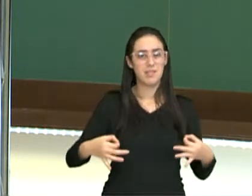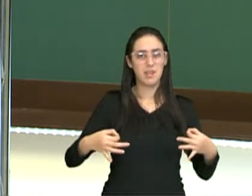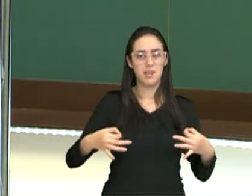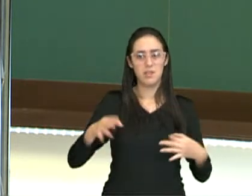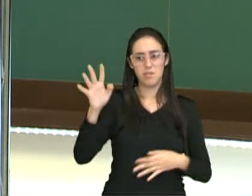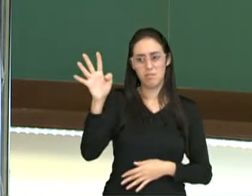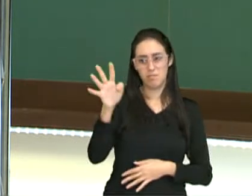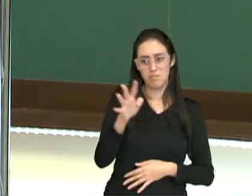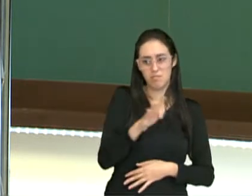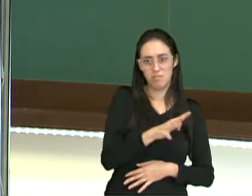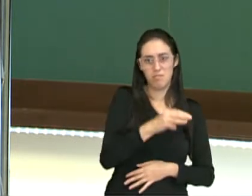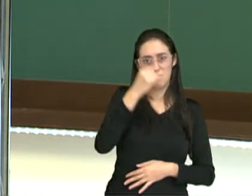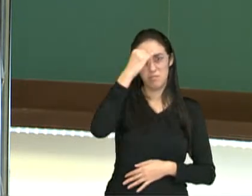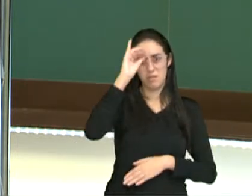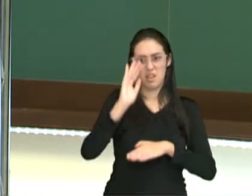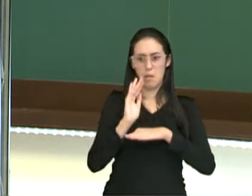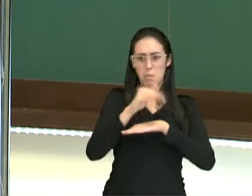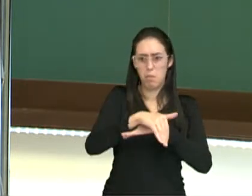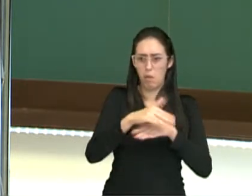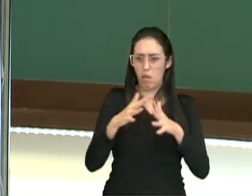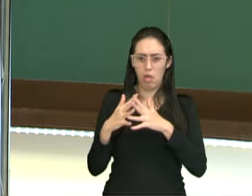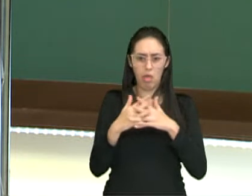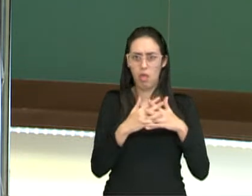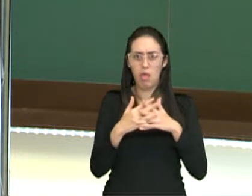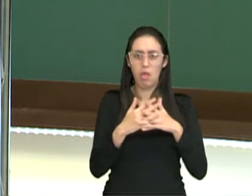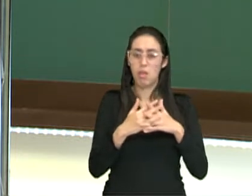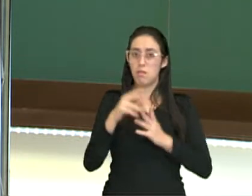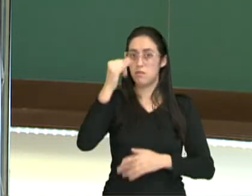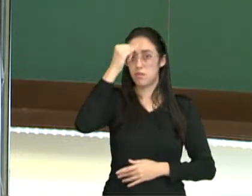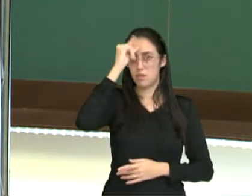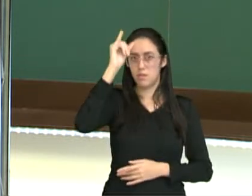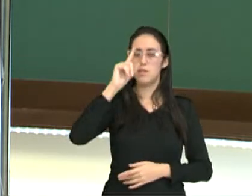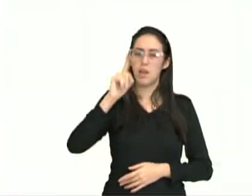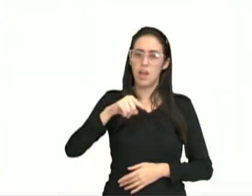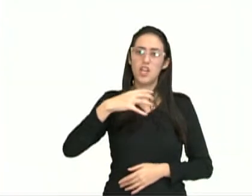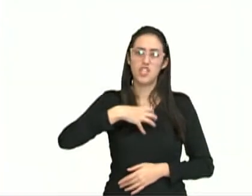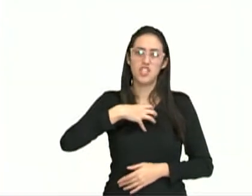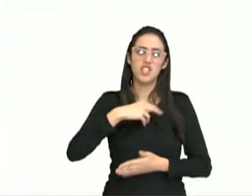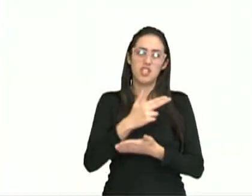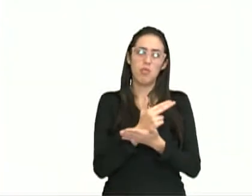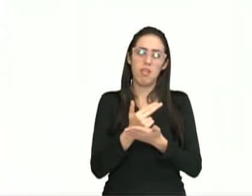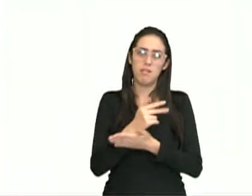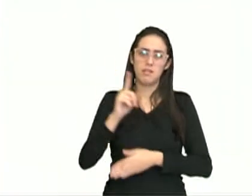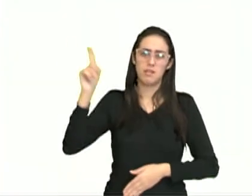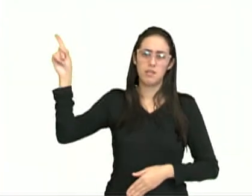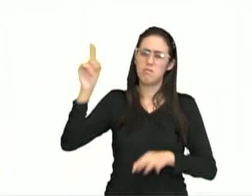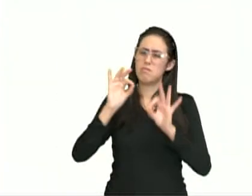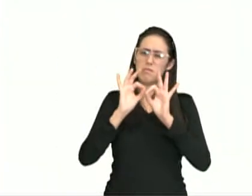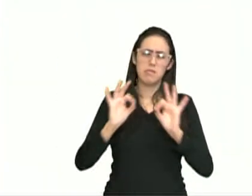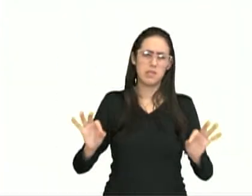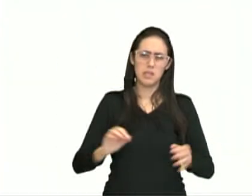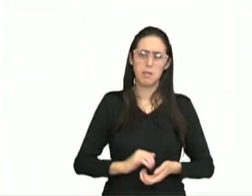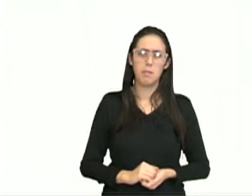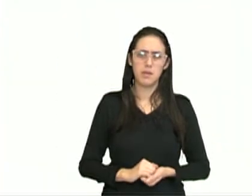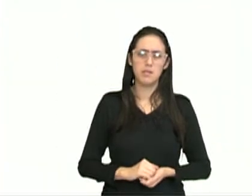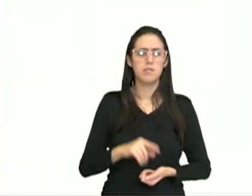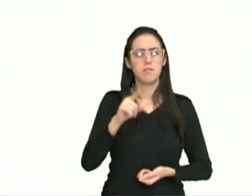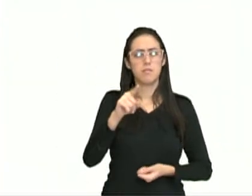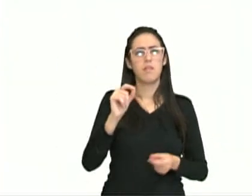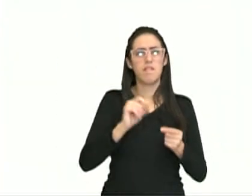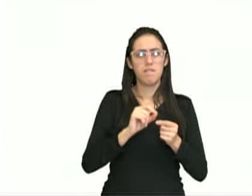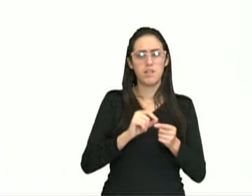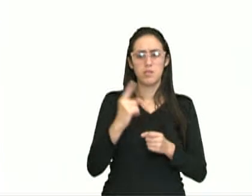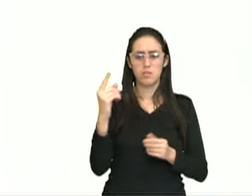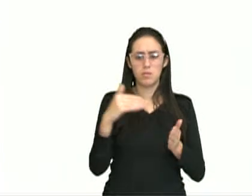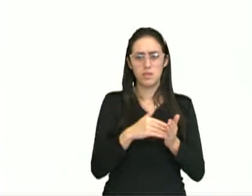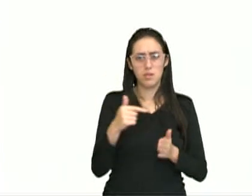pule aí para a linha de baixo, ok? Então essa é a forma de desenhar de maneira bem simples. Faz as tabelinhas do 1 ao